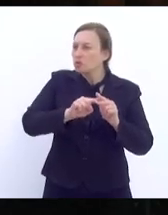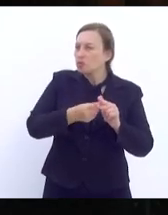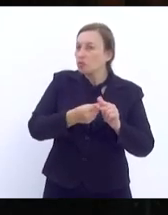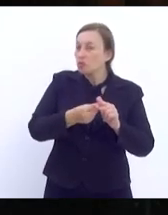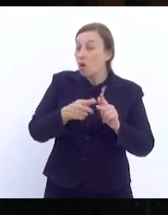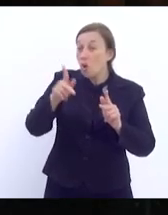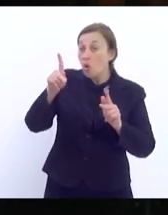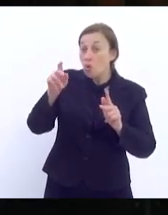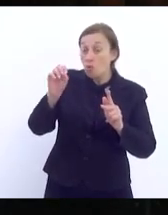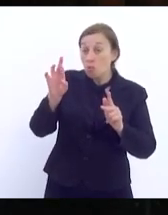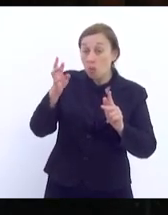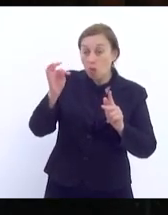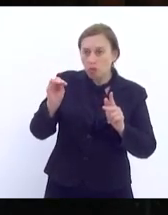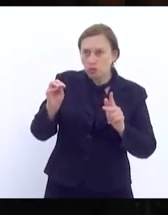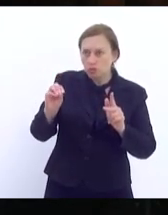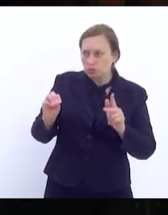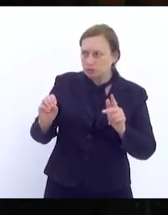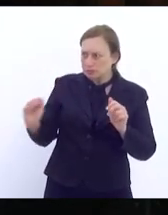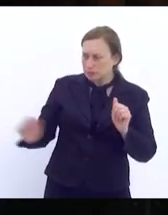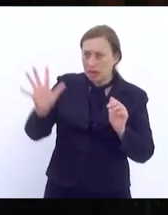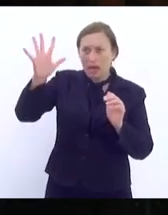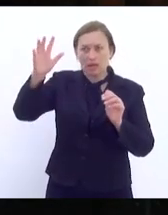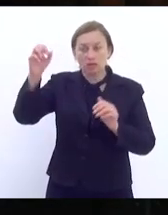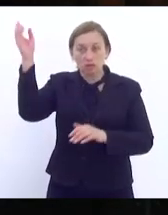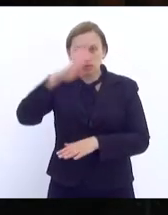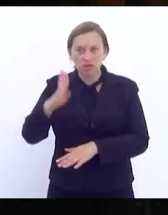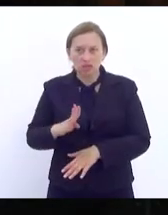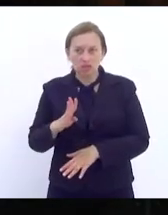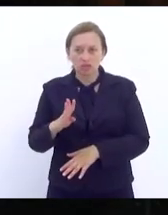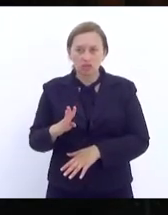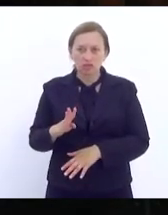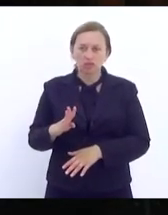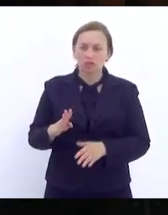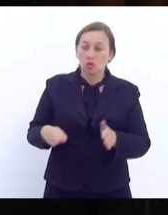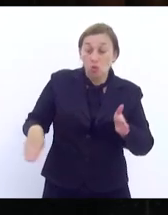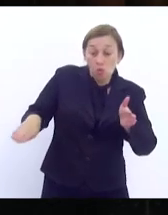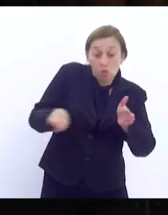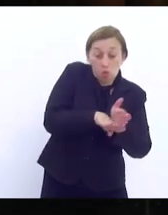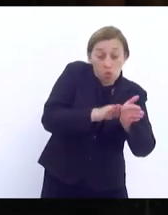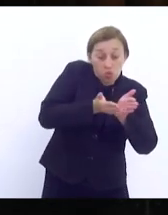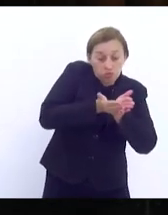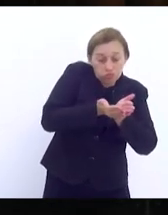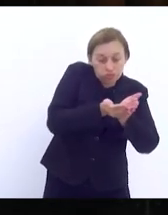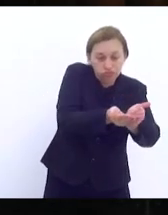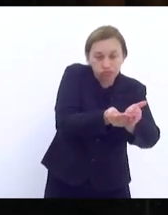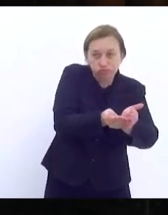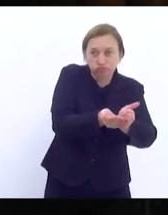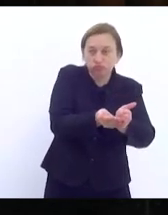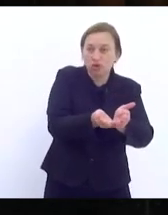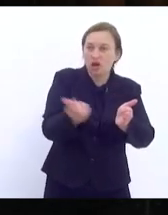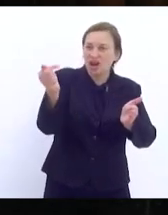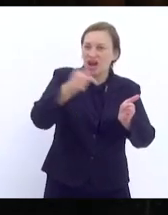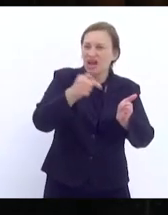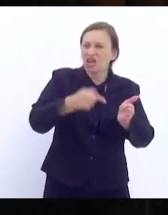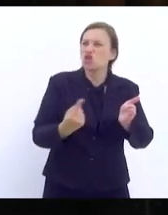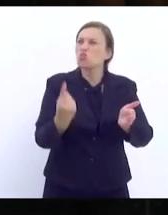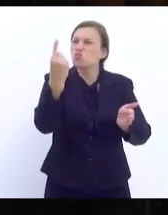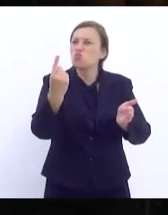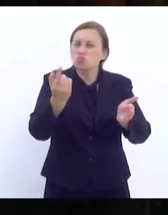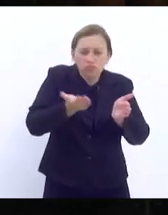porto mais caro do Brasil eu tenho aqui uma simulação para você entrar com um navio